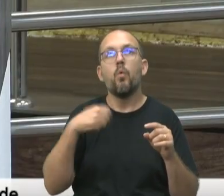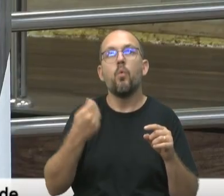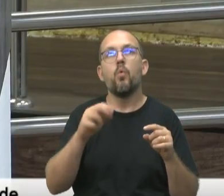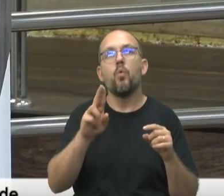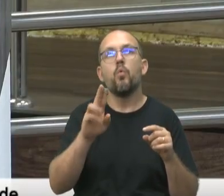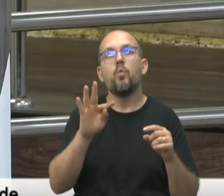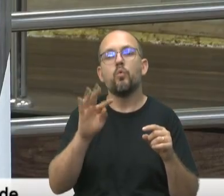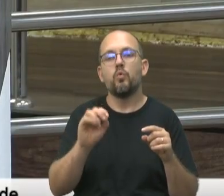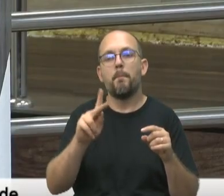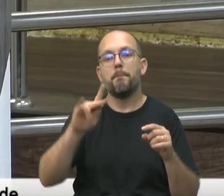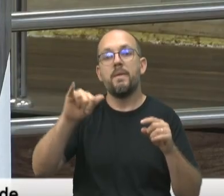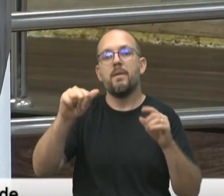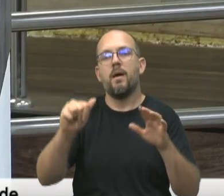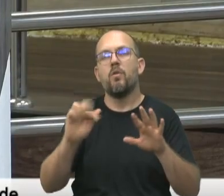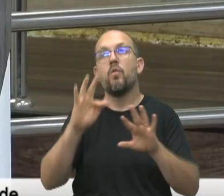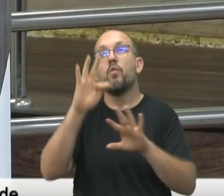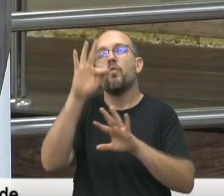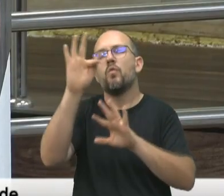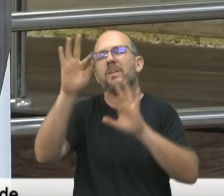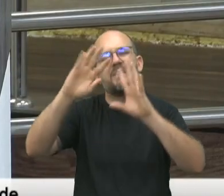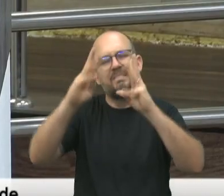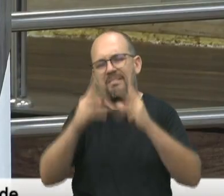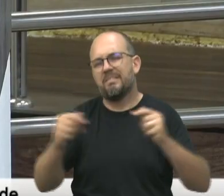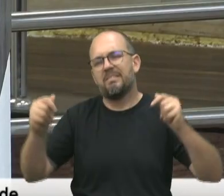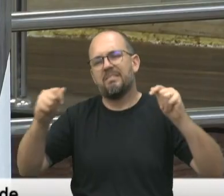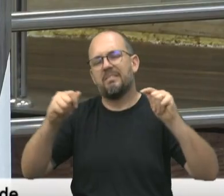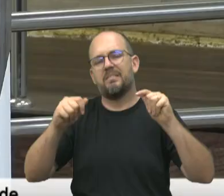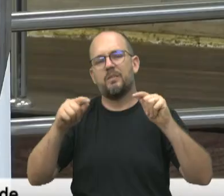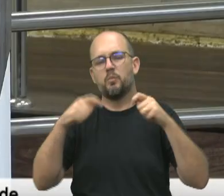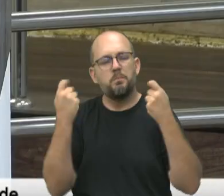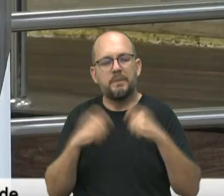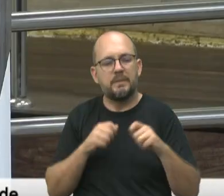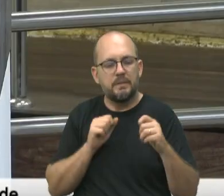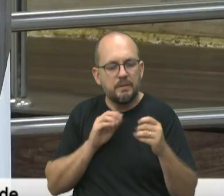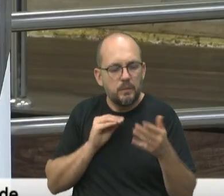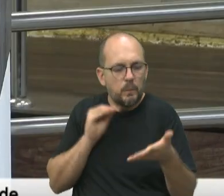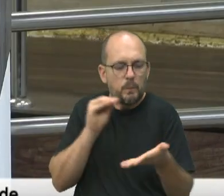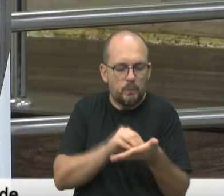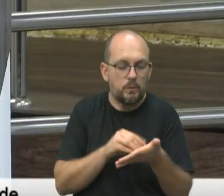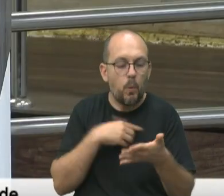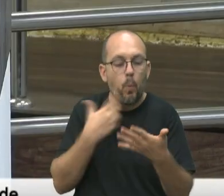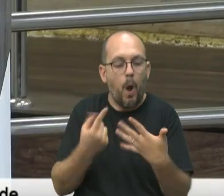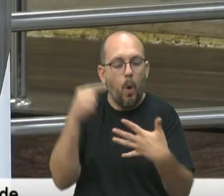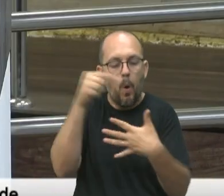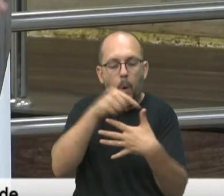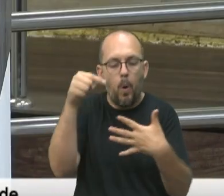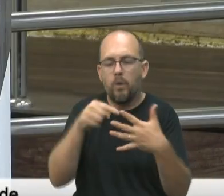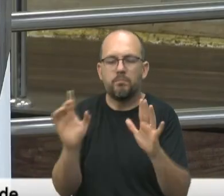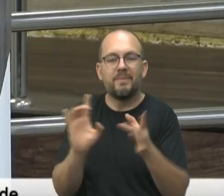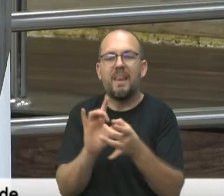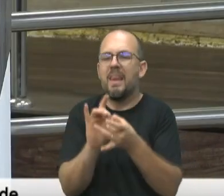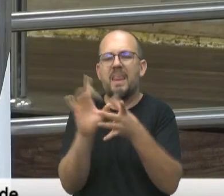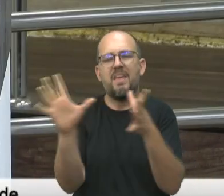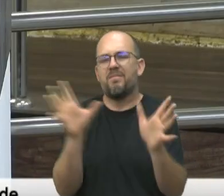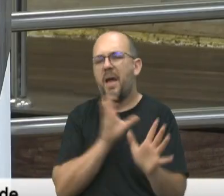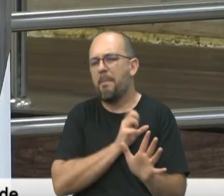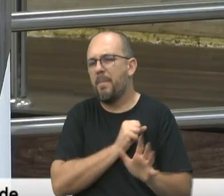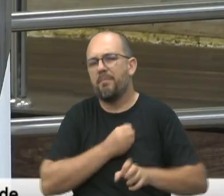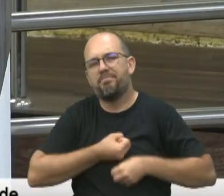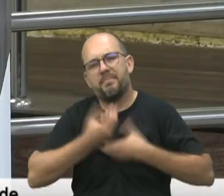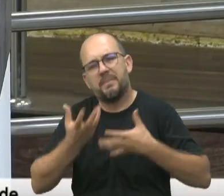um dia não precise nunca mais se encaixar em nada, que a gente possa ser livre para amar, se